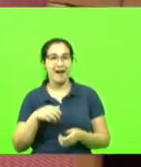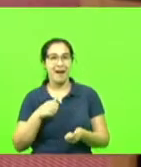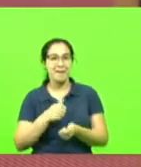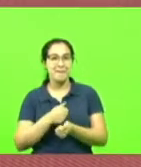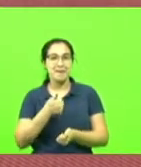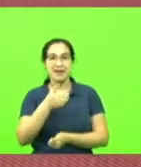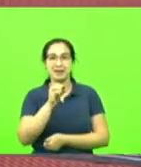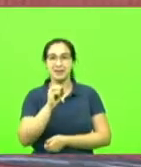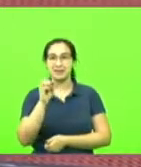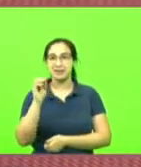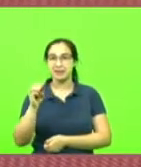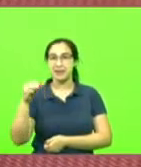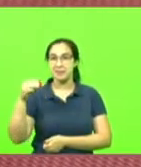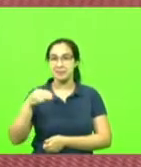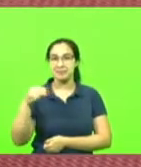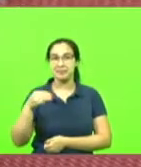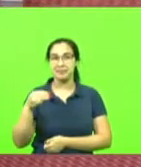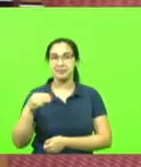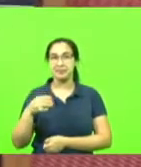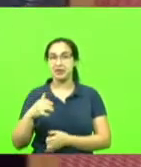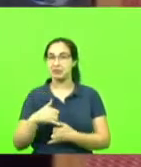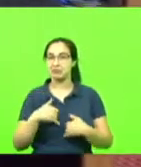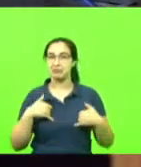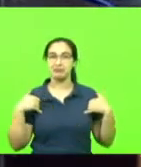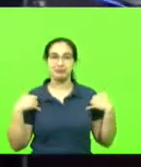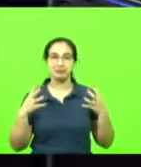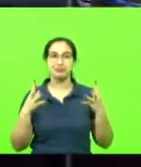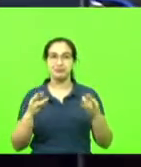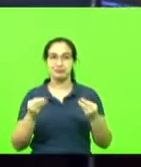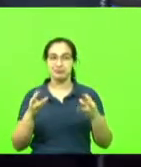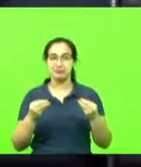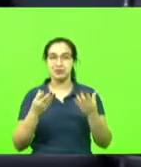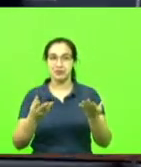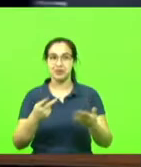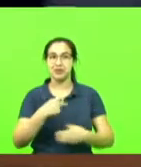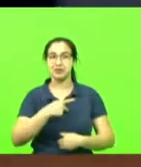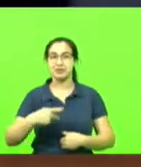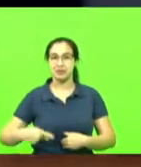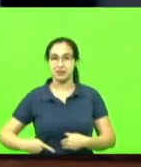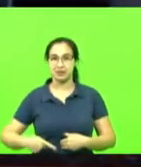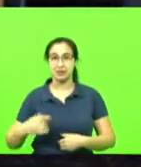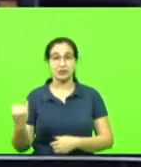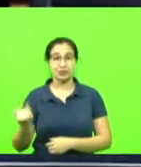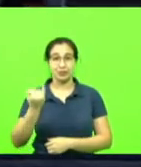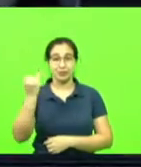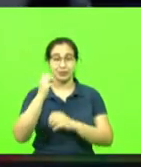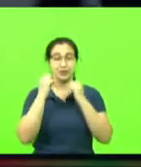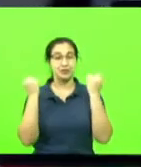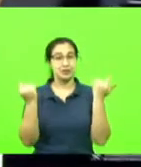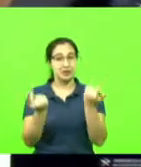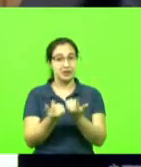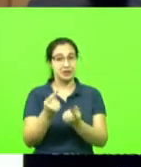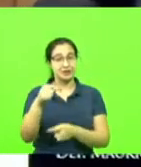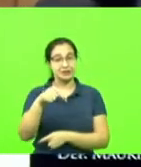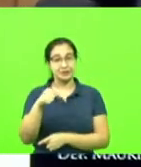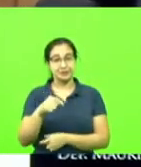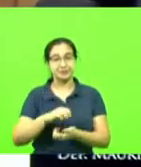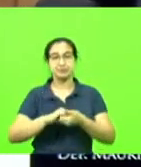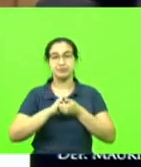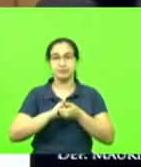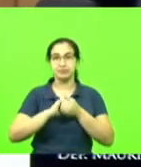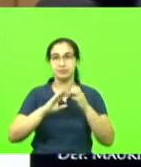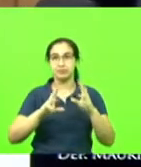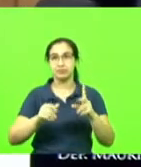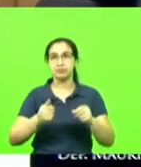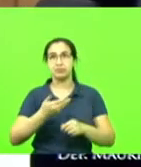Parabéns, nos orgulha muito tê-lo aí na presidência dessa tão importante casa legislativa. Meus cumprimentos aos demais